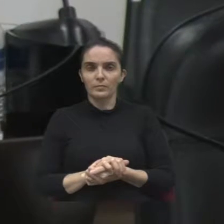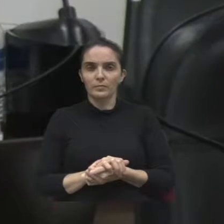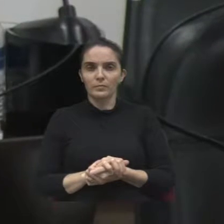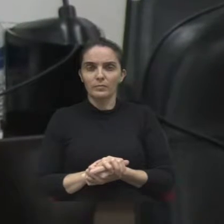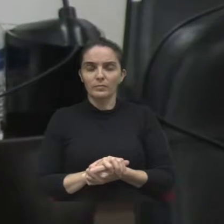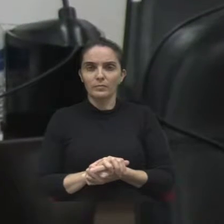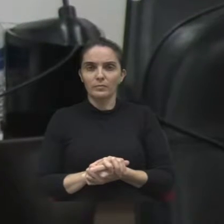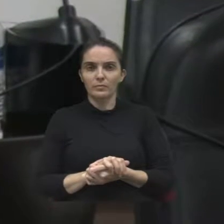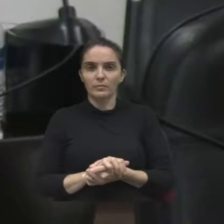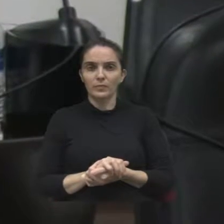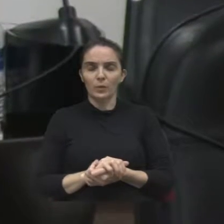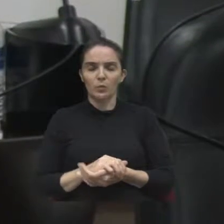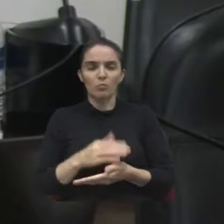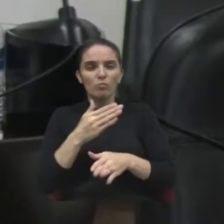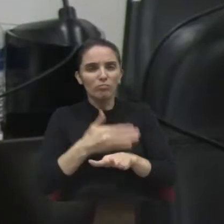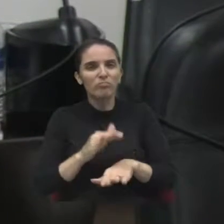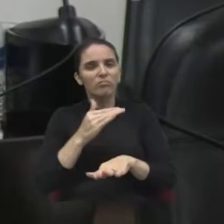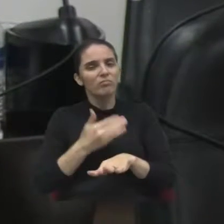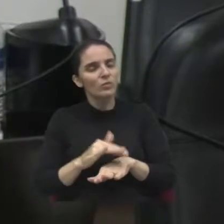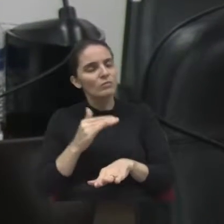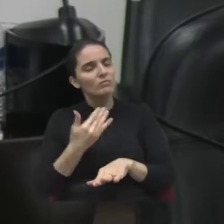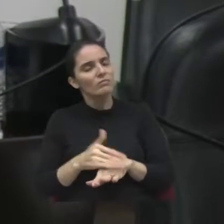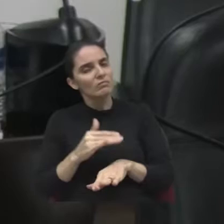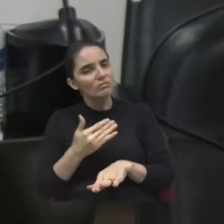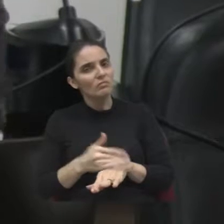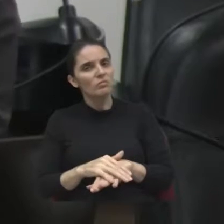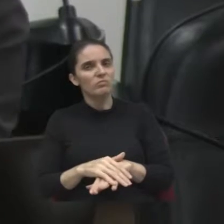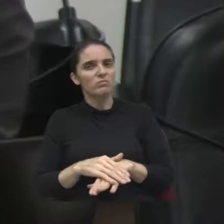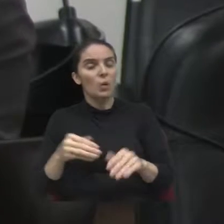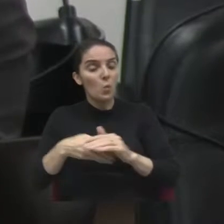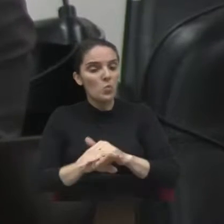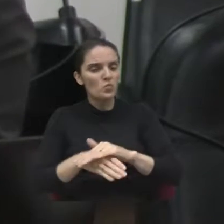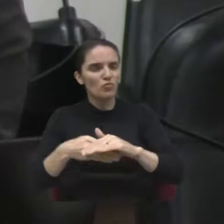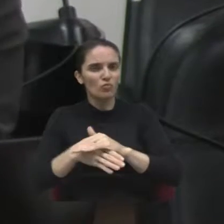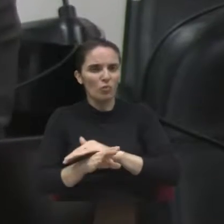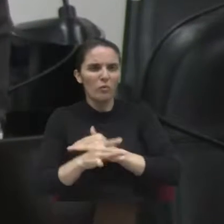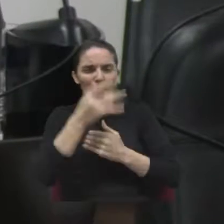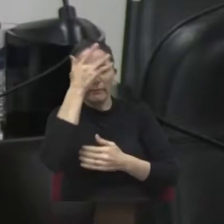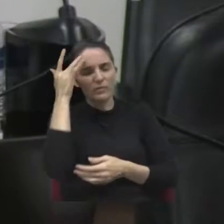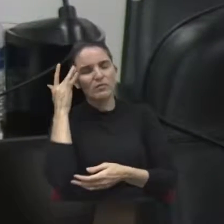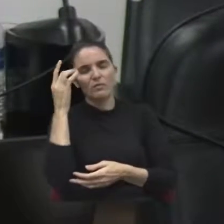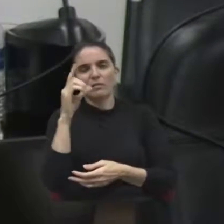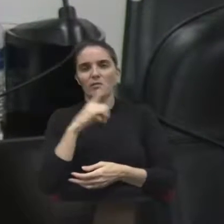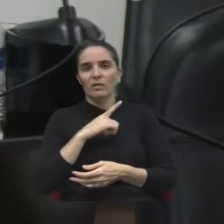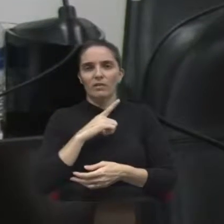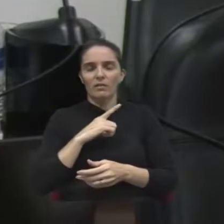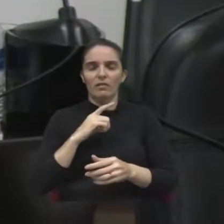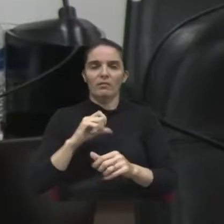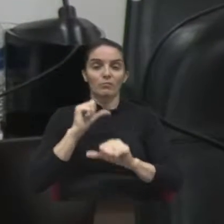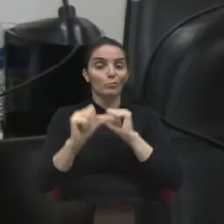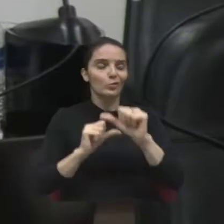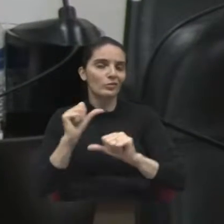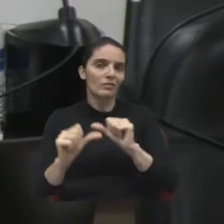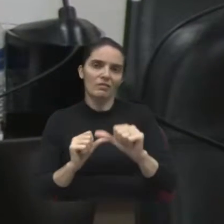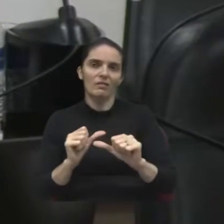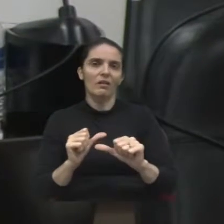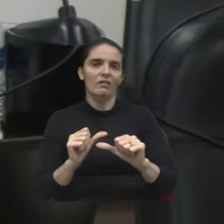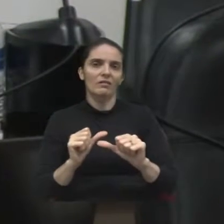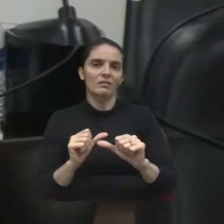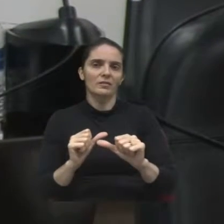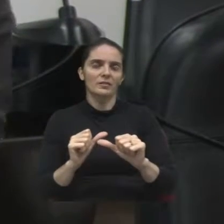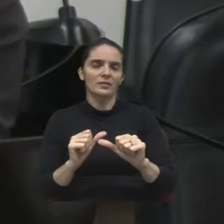hábito da própria população, isso é difícil. Então, vejo como um grande desafio, mas que